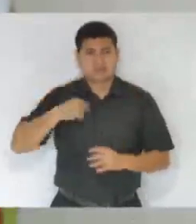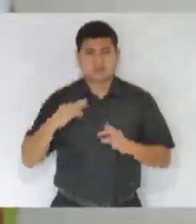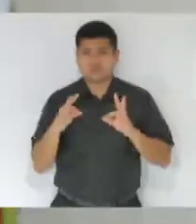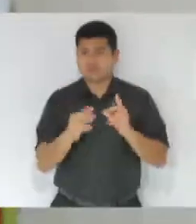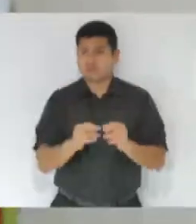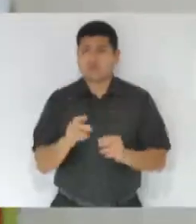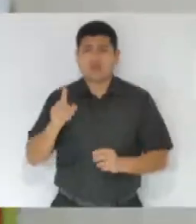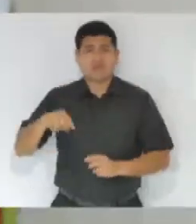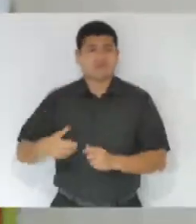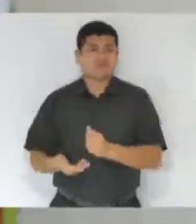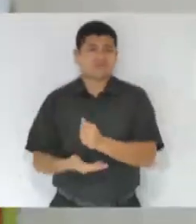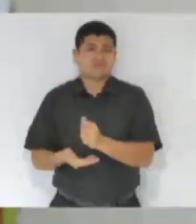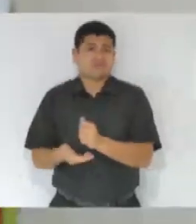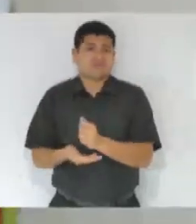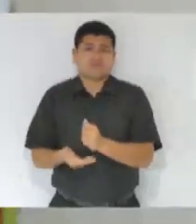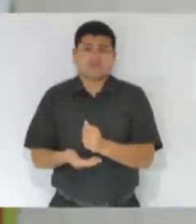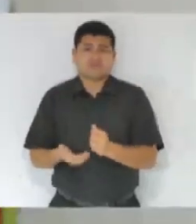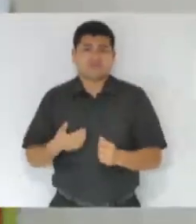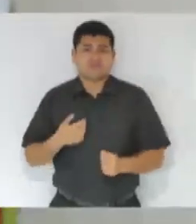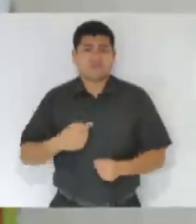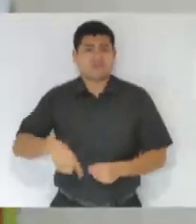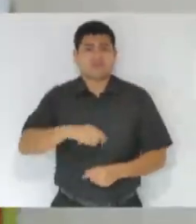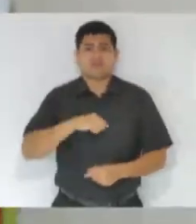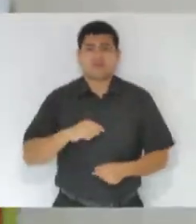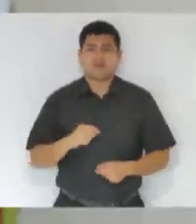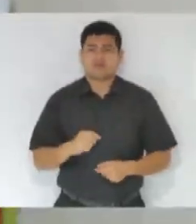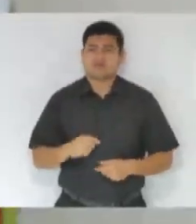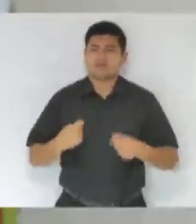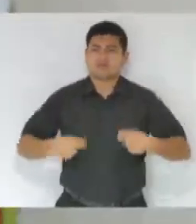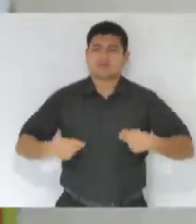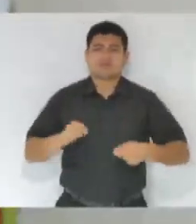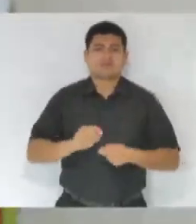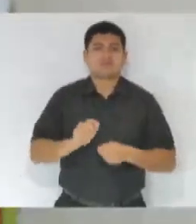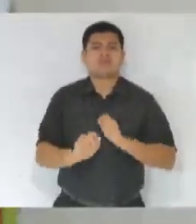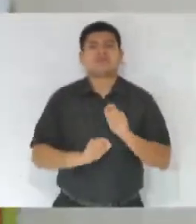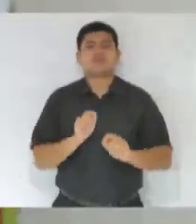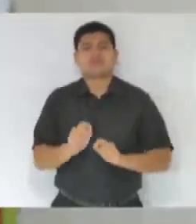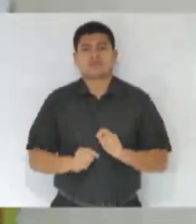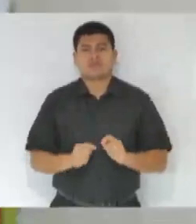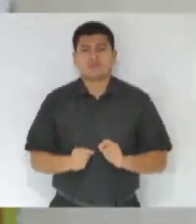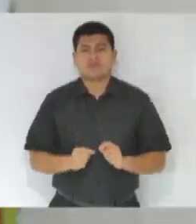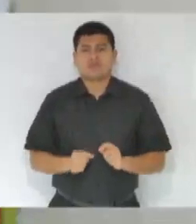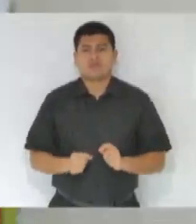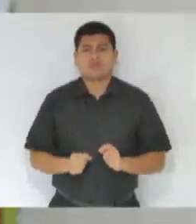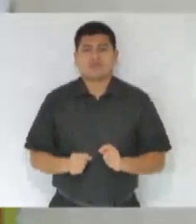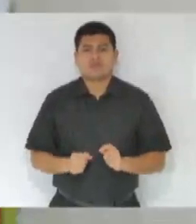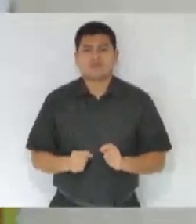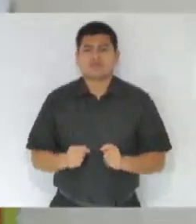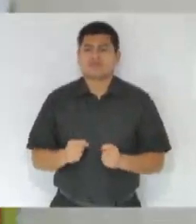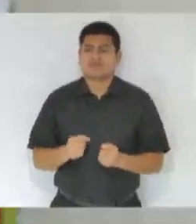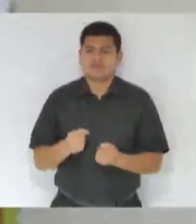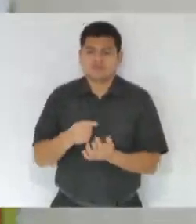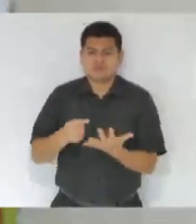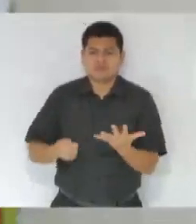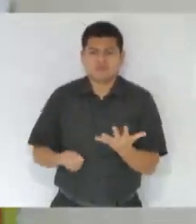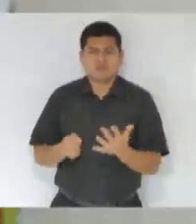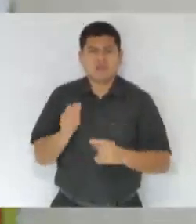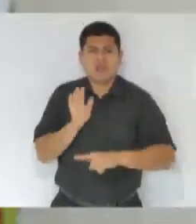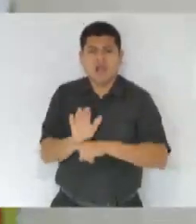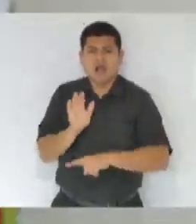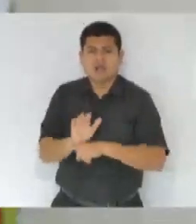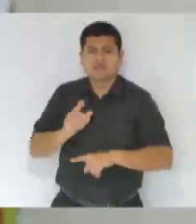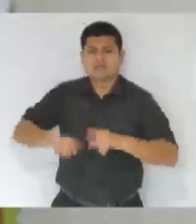básico. E o que temos a fazer? Quais as nossas ferramentas?